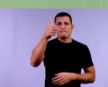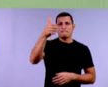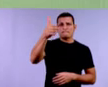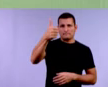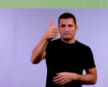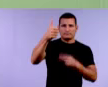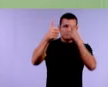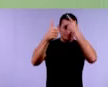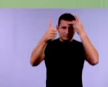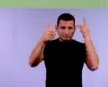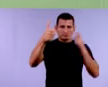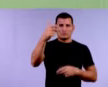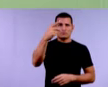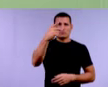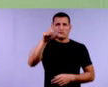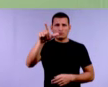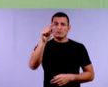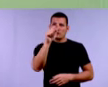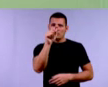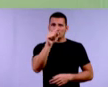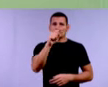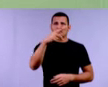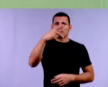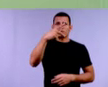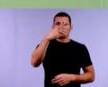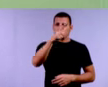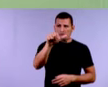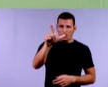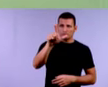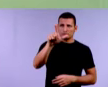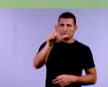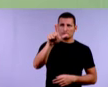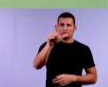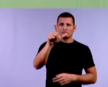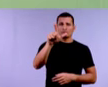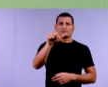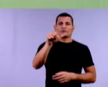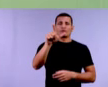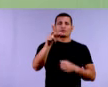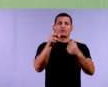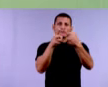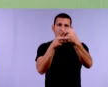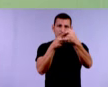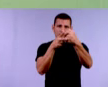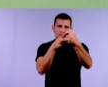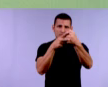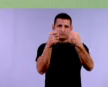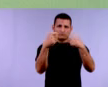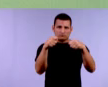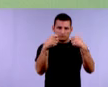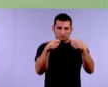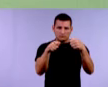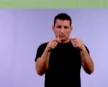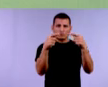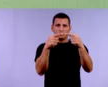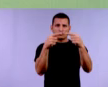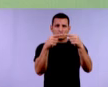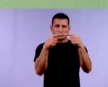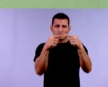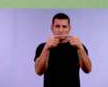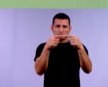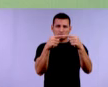plural. Se aqui então é plural, logicamente o verbo tem que concordar, o sujeito concorda. Então,